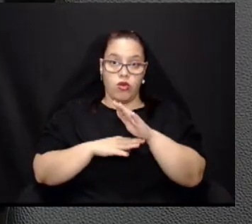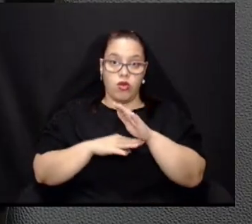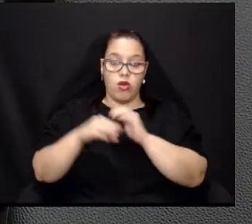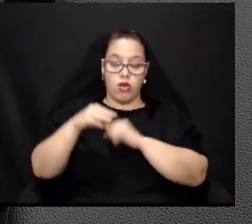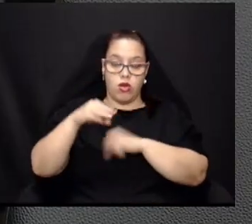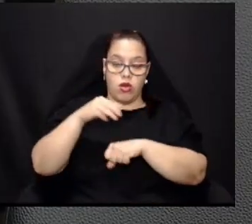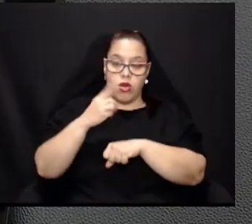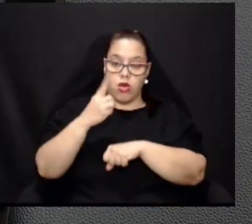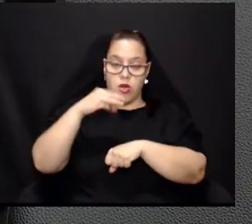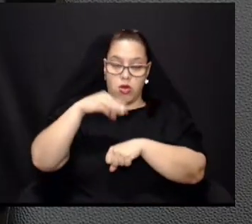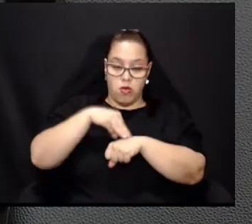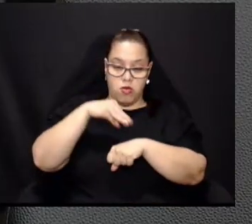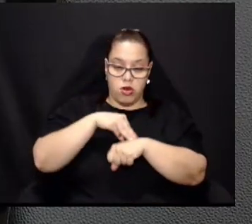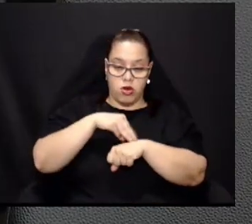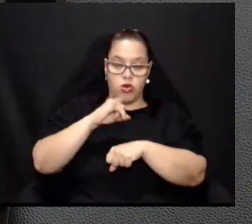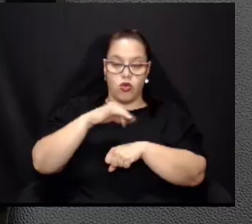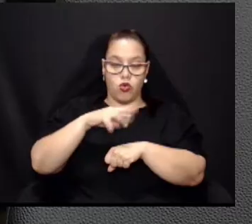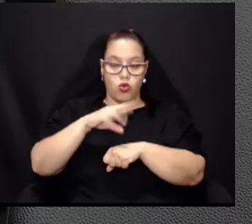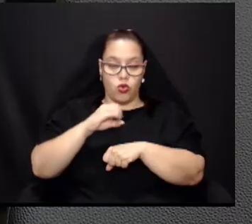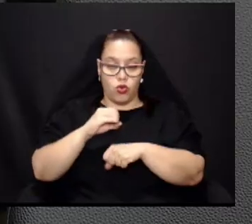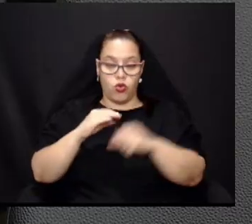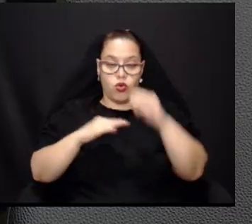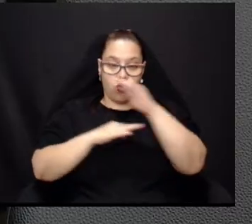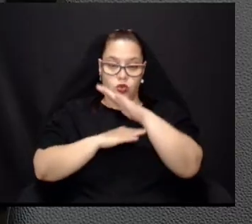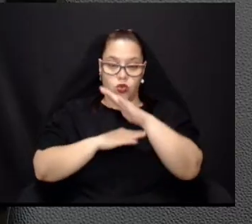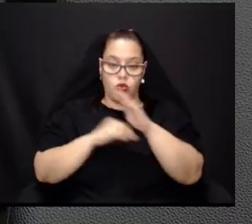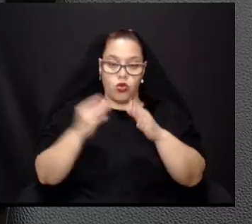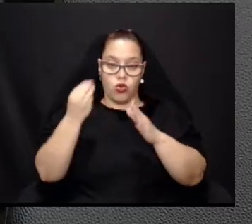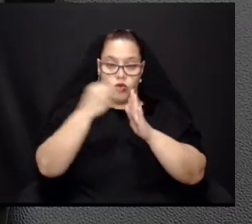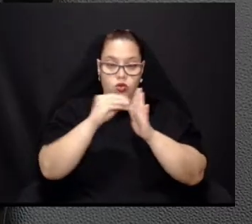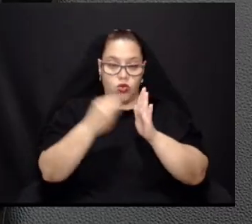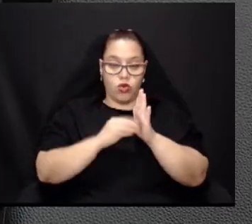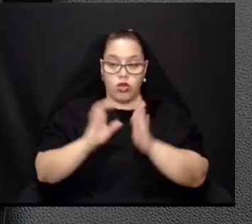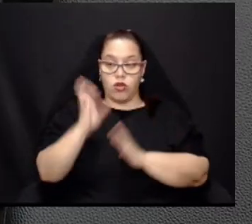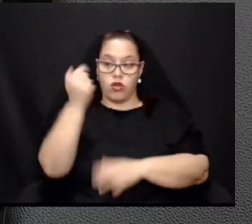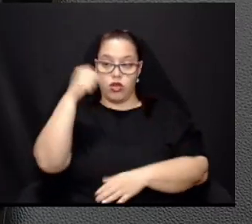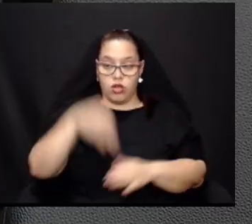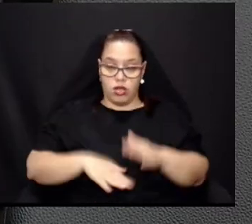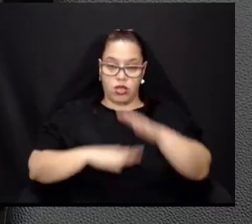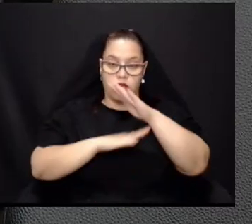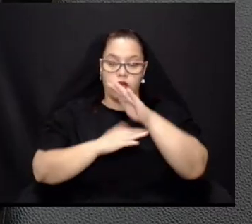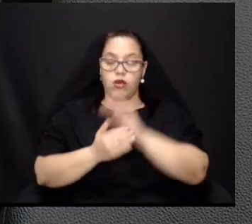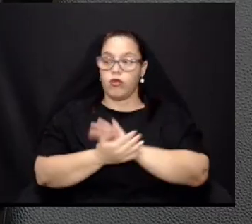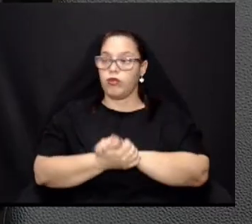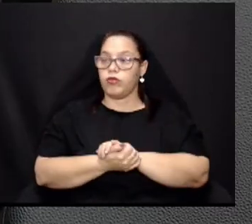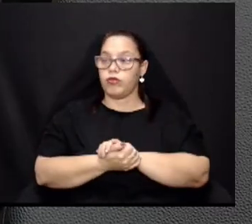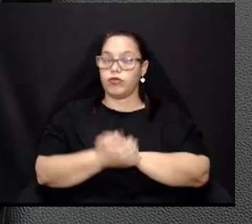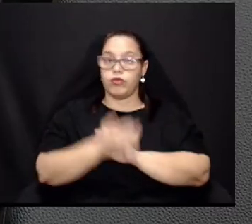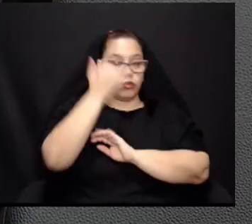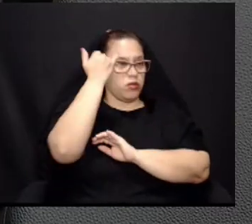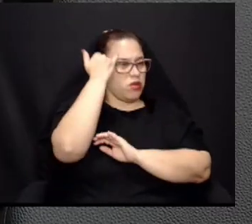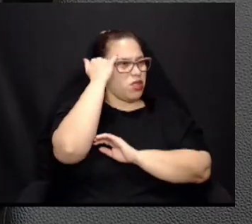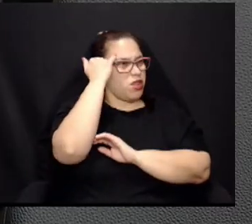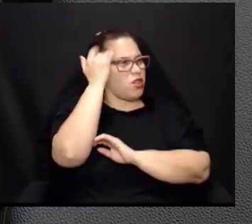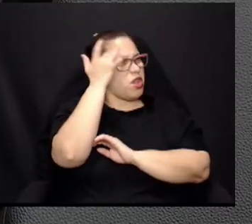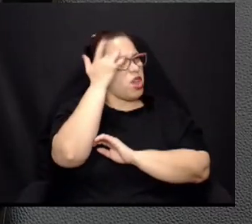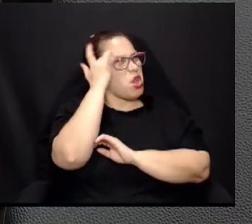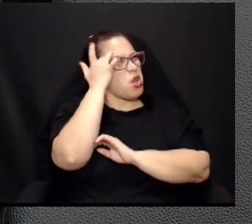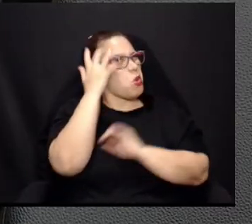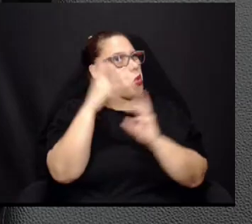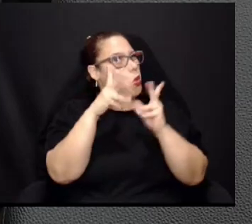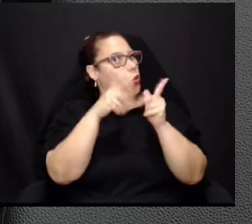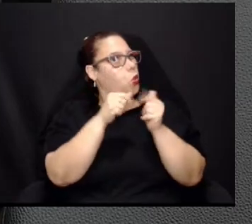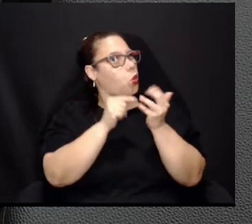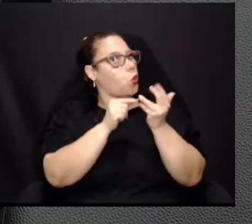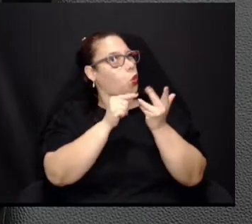inserções diárias do que mais importante está ocorrendo aqui na casa. Eu acho que de maneira geral são esses